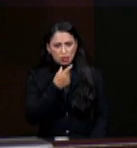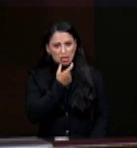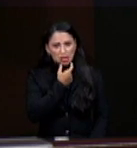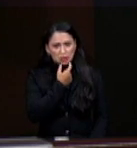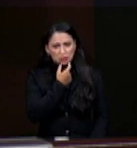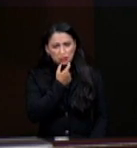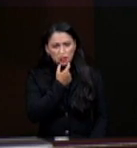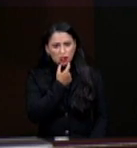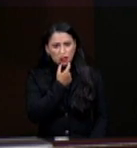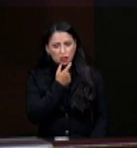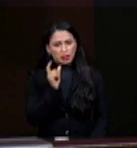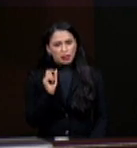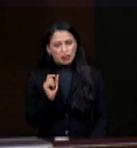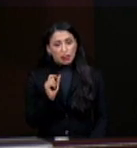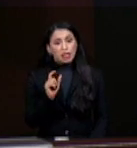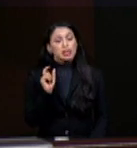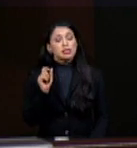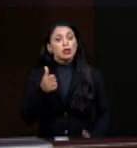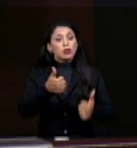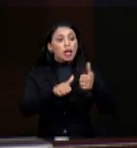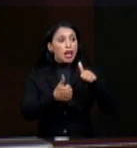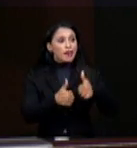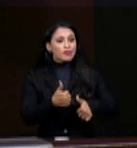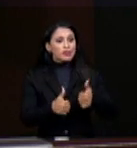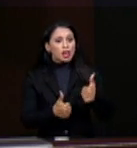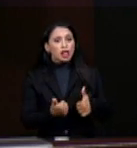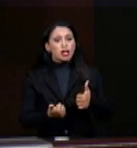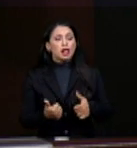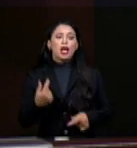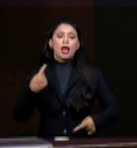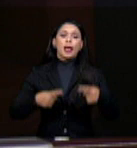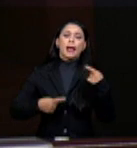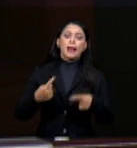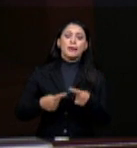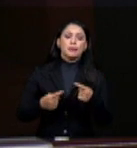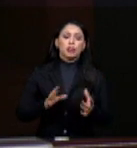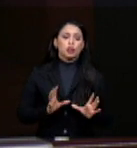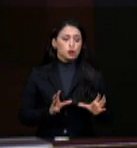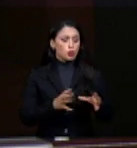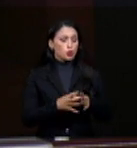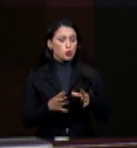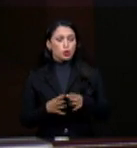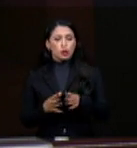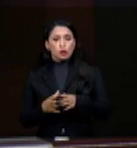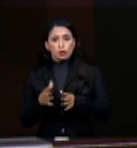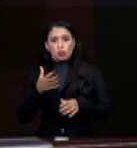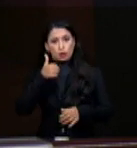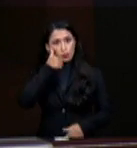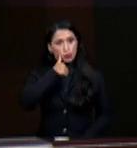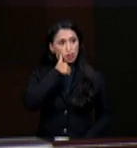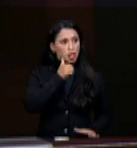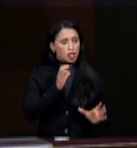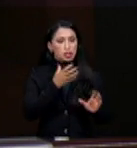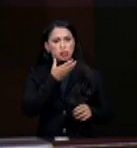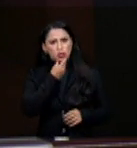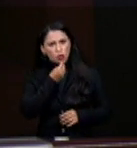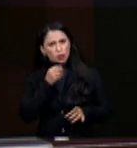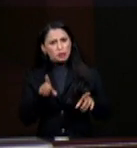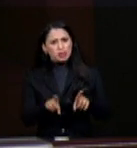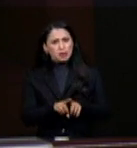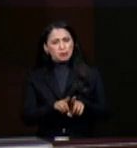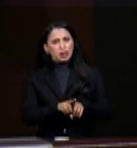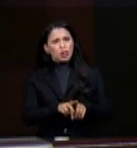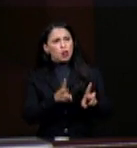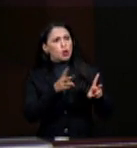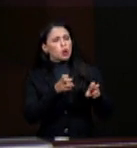os potenciais impactos das políticas, programas e serviços em diversos grupos de mulheres e homens, levando em conta o gênero